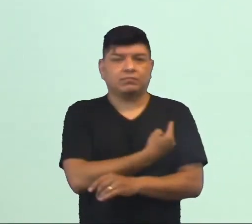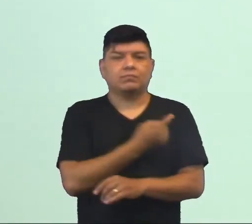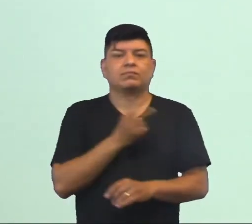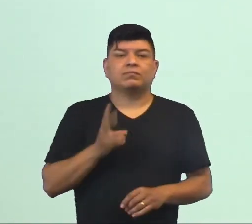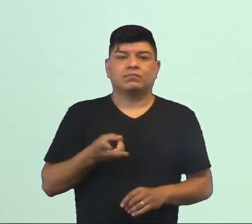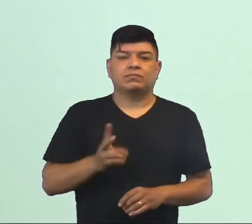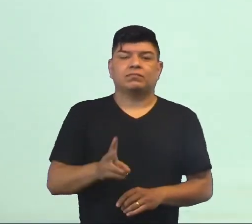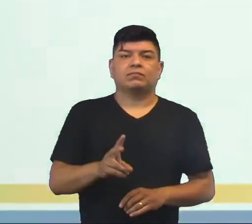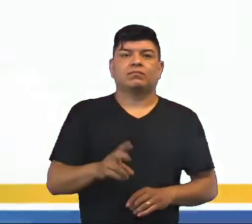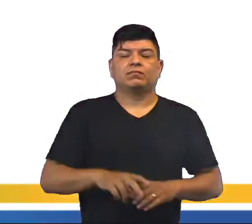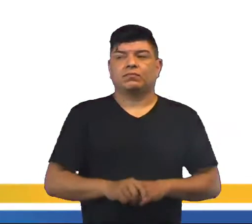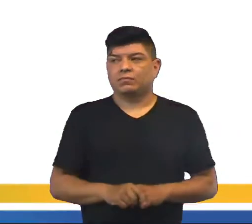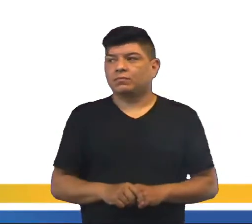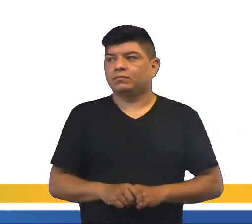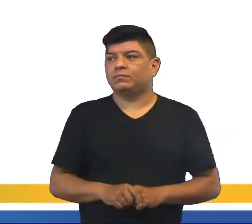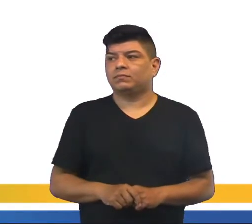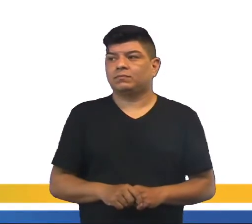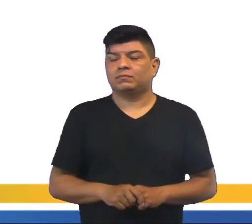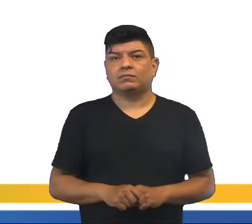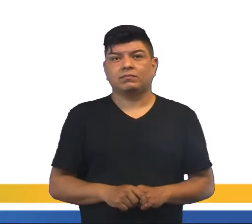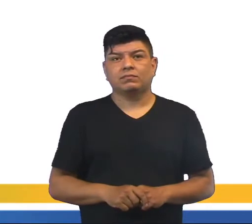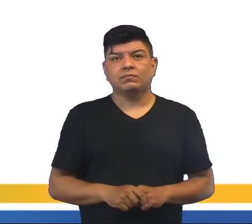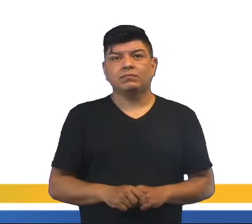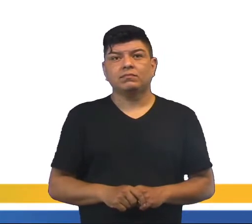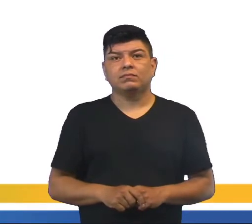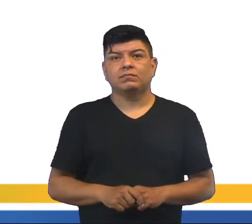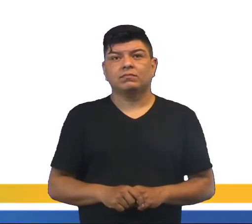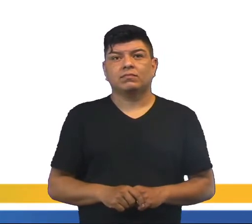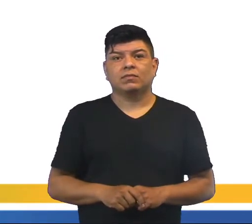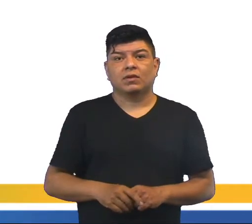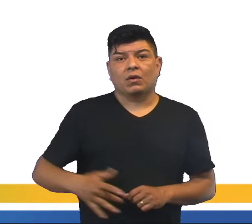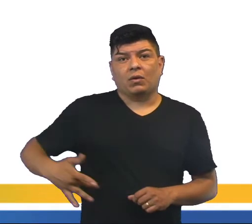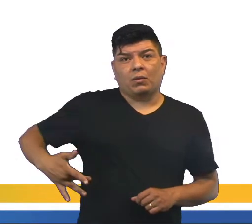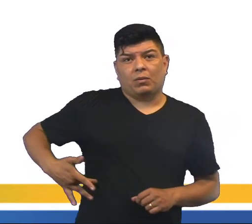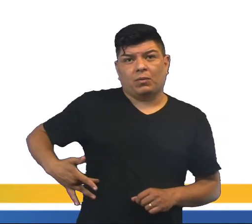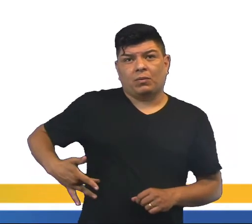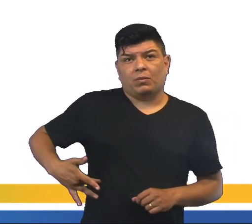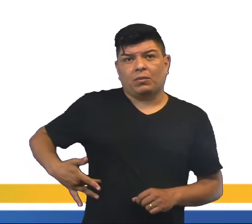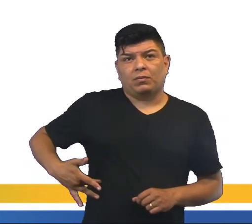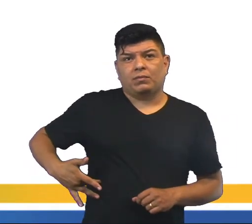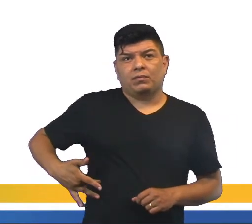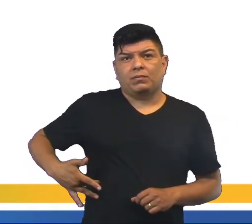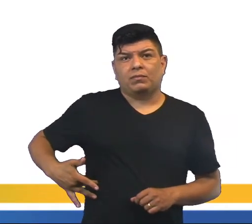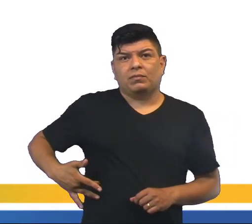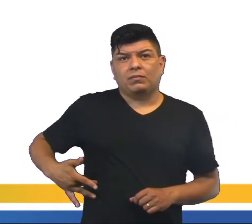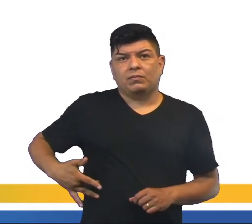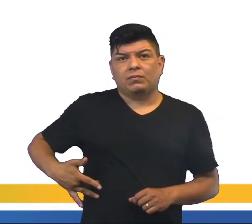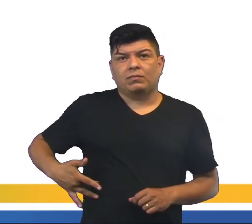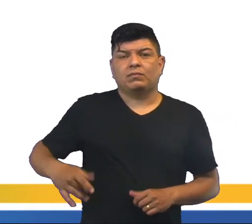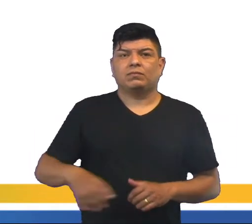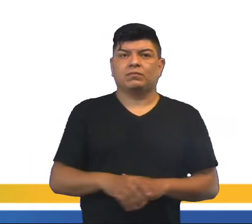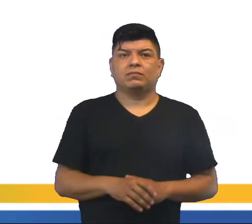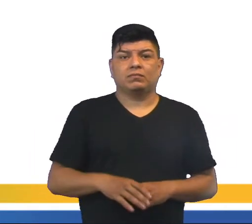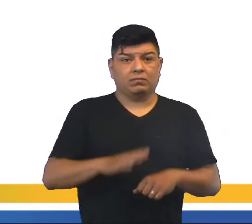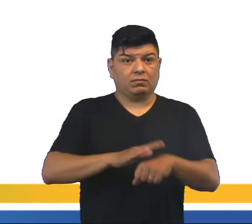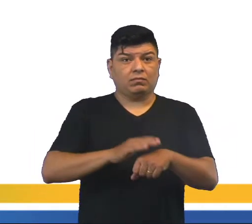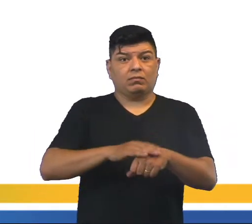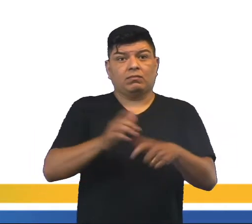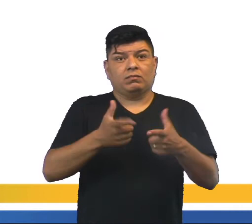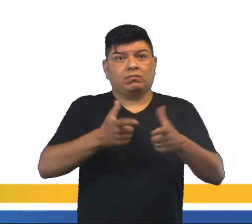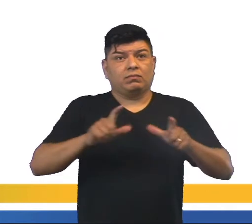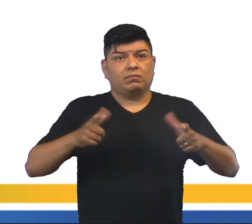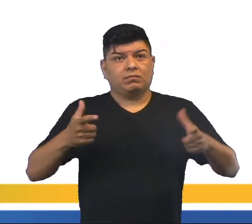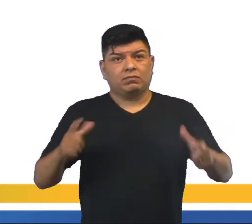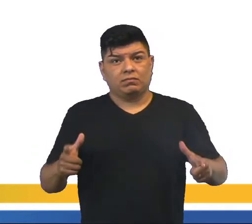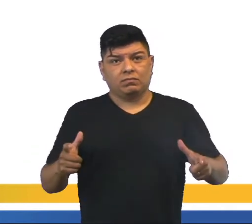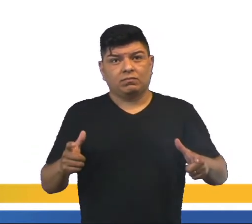dar continuidade aqui. O fígado, segundo maior órgão do corpo humano,